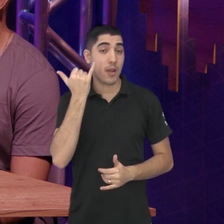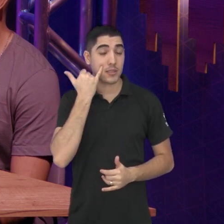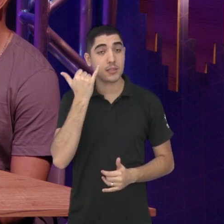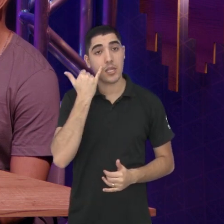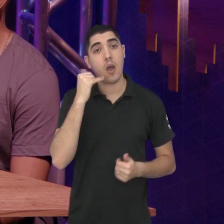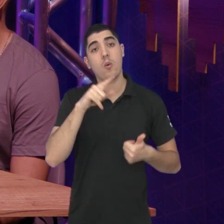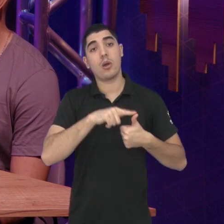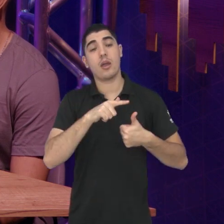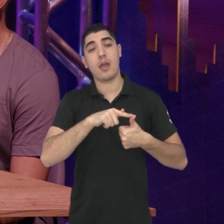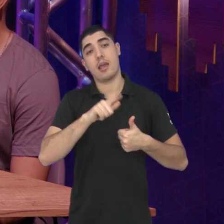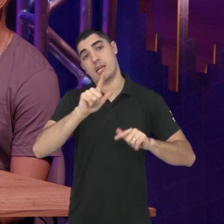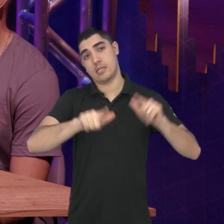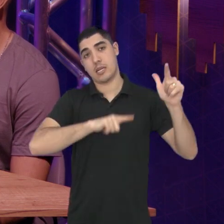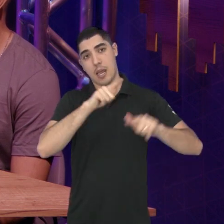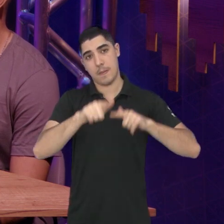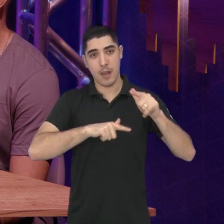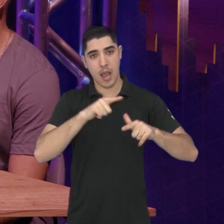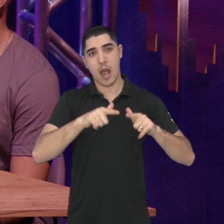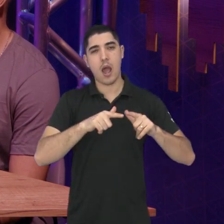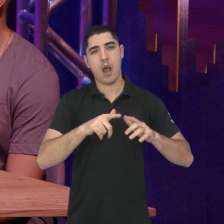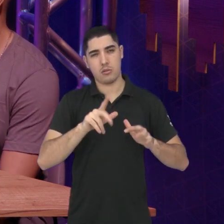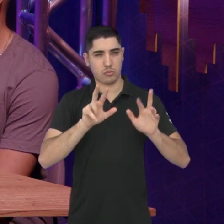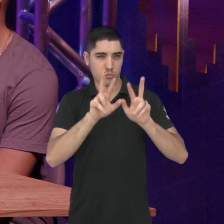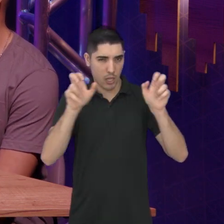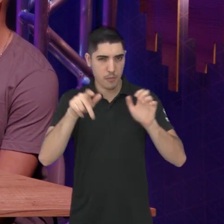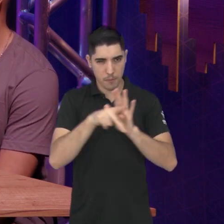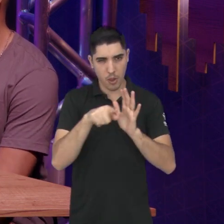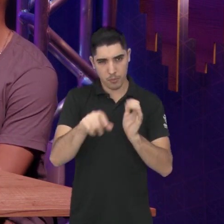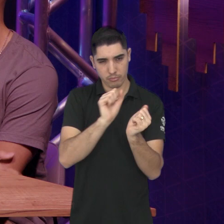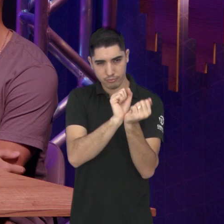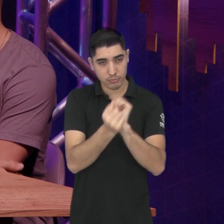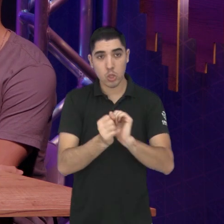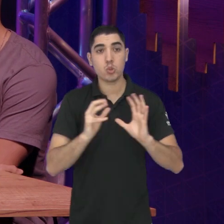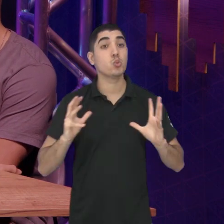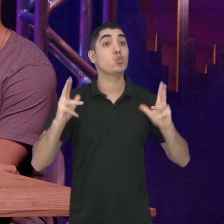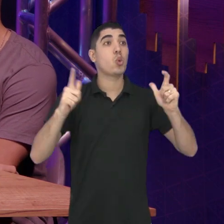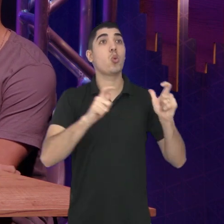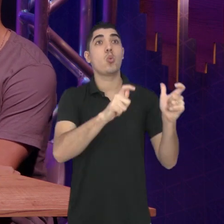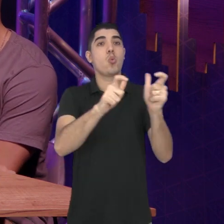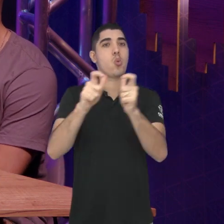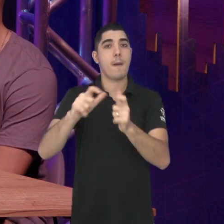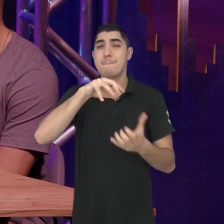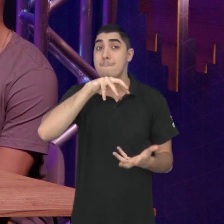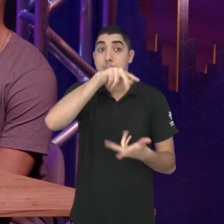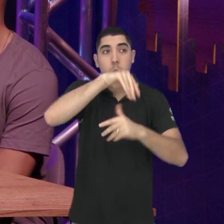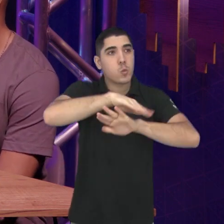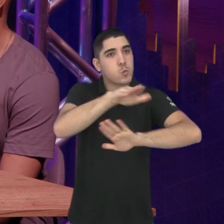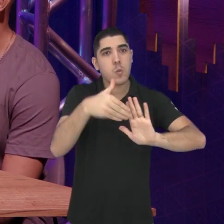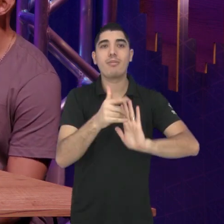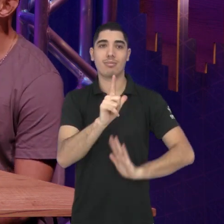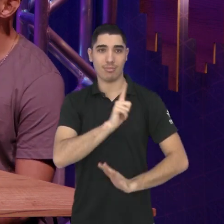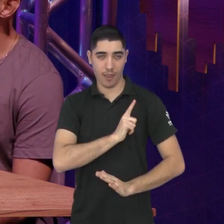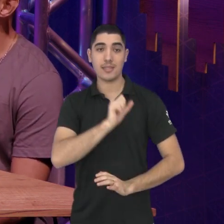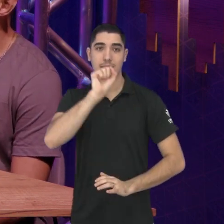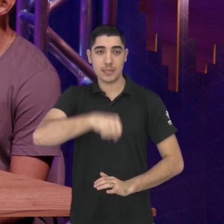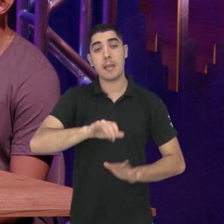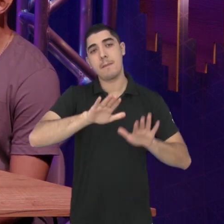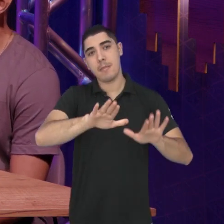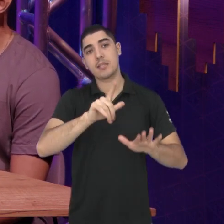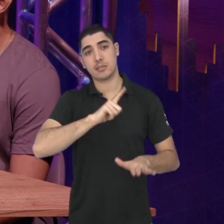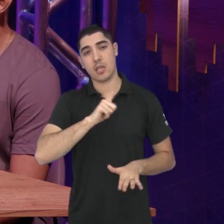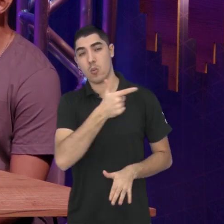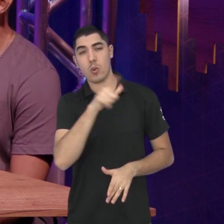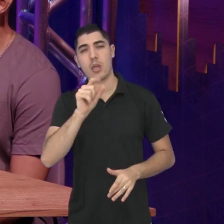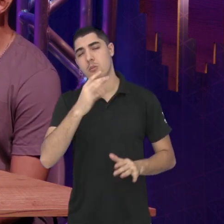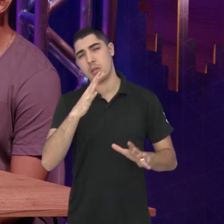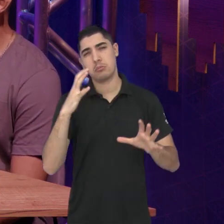de trabalhos, né, e análogos à escravidão em todos os lugares do mundo, mas existe um índice que